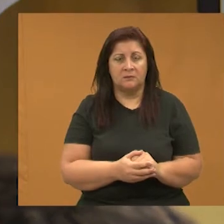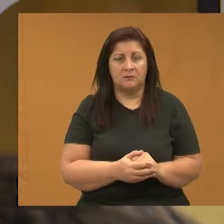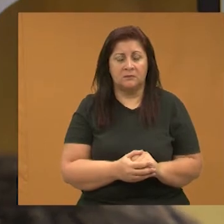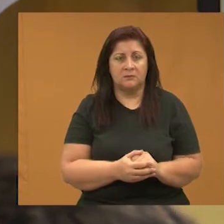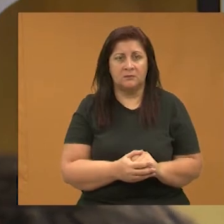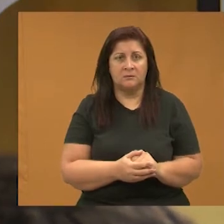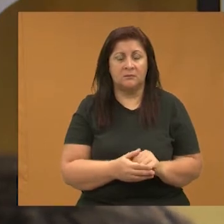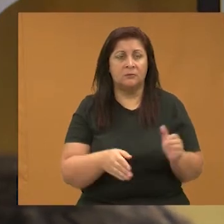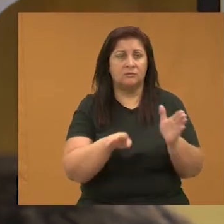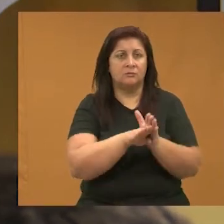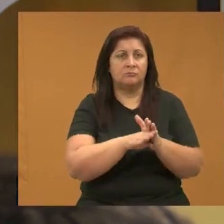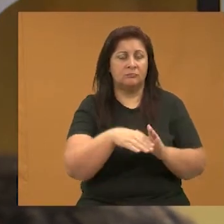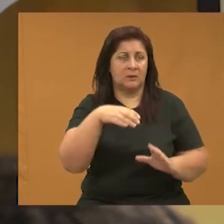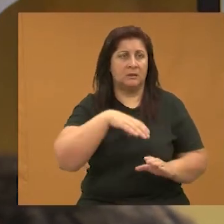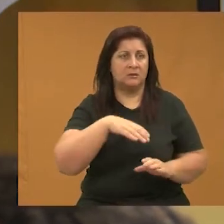Cafarnaum.